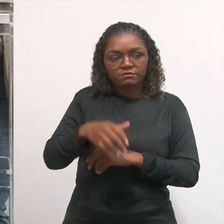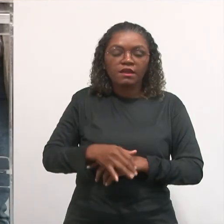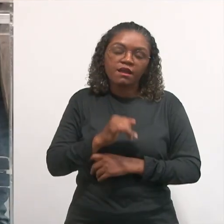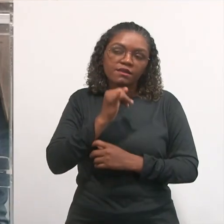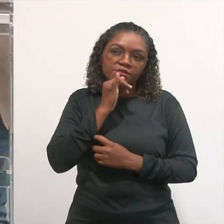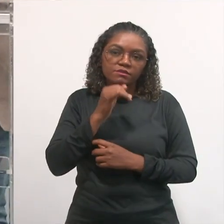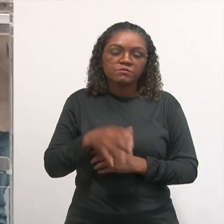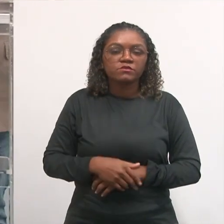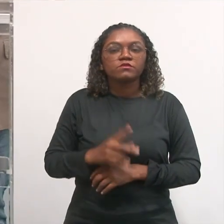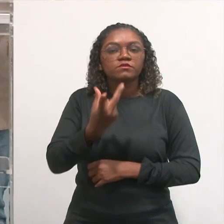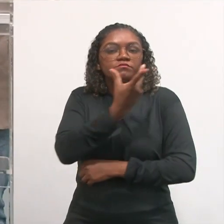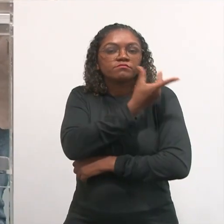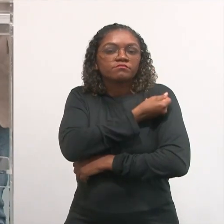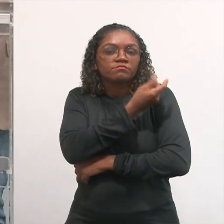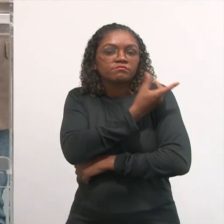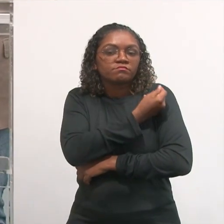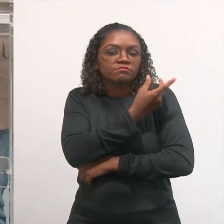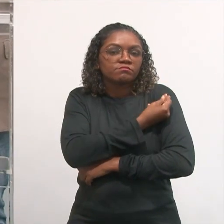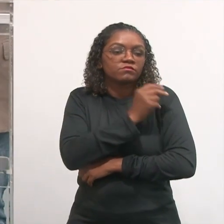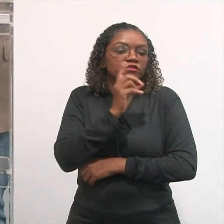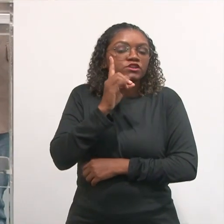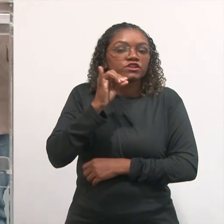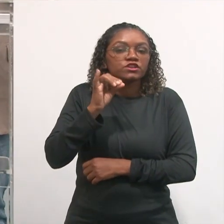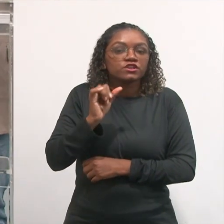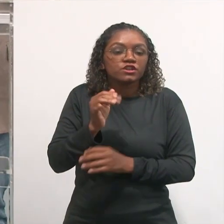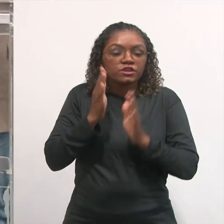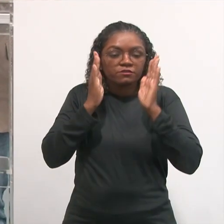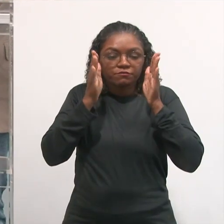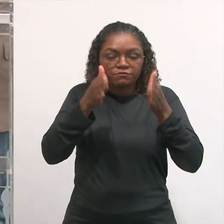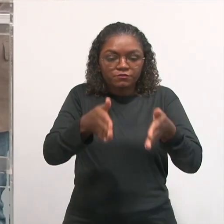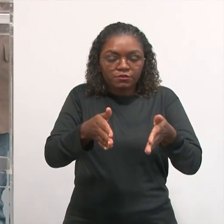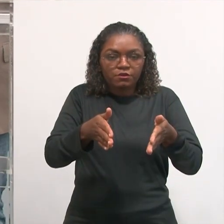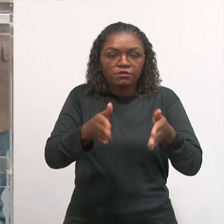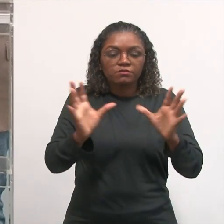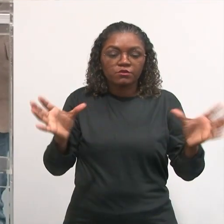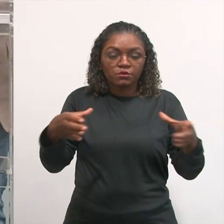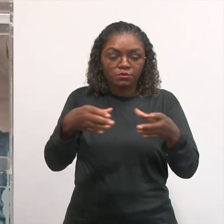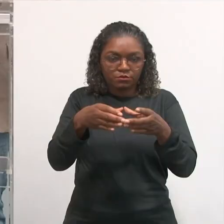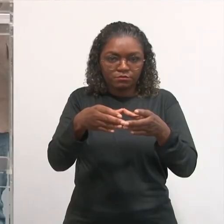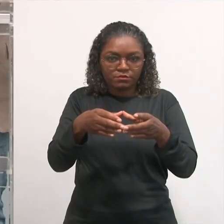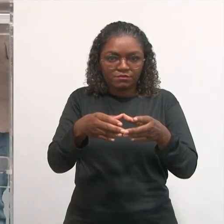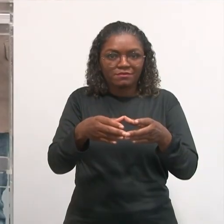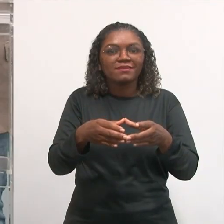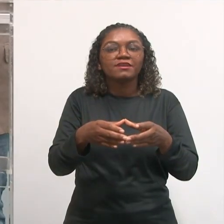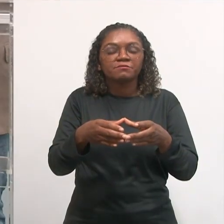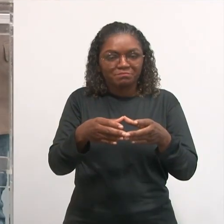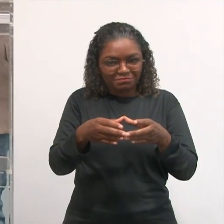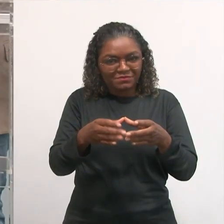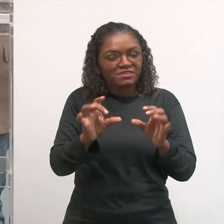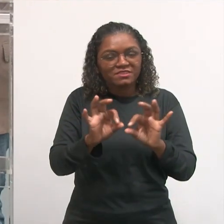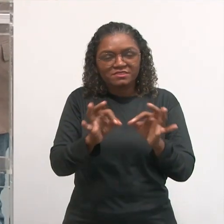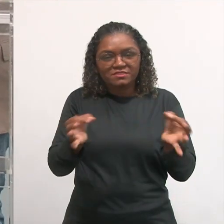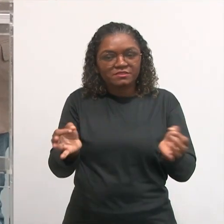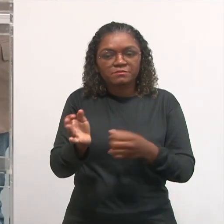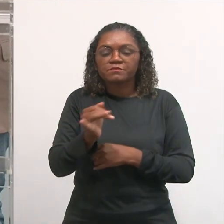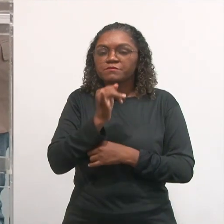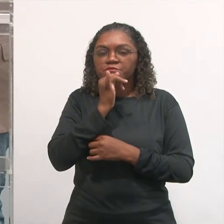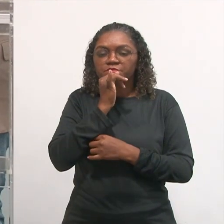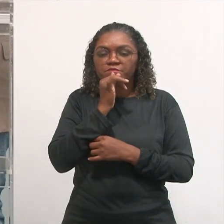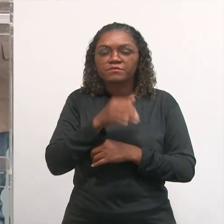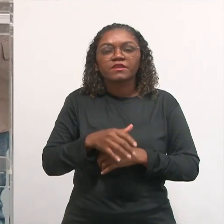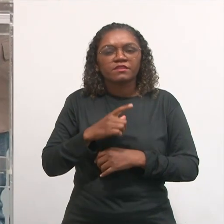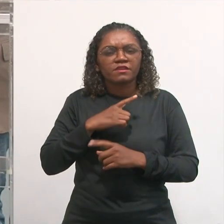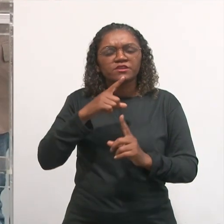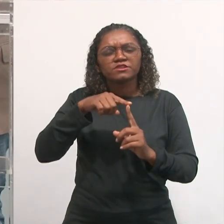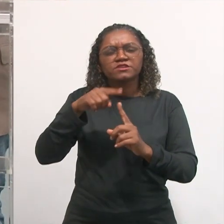só com esse público, entendeu? Um conglomerado específico desses 1000, entendeu? É um exemplo, modo de dizer, mas você tem